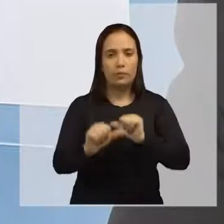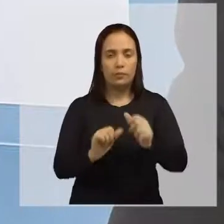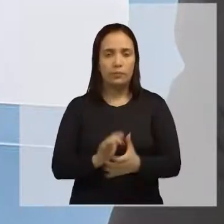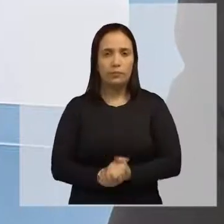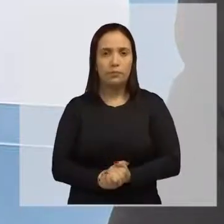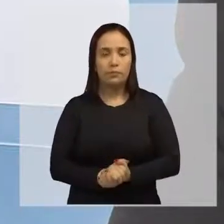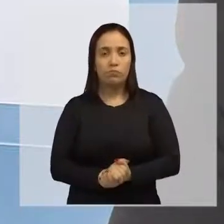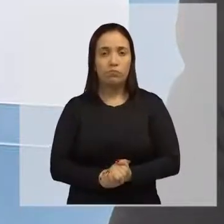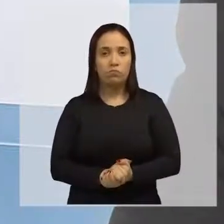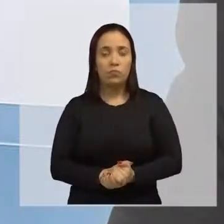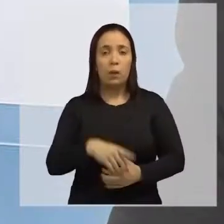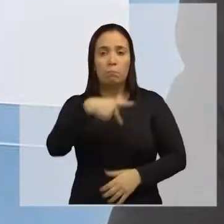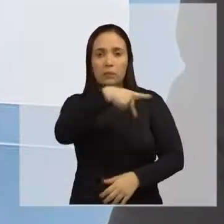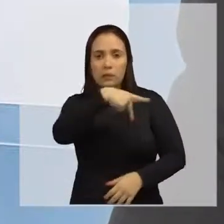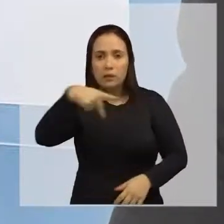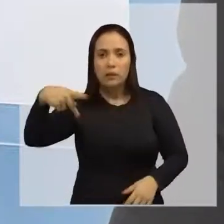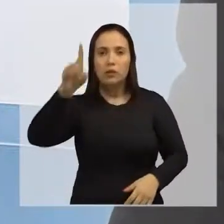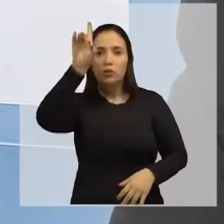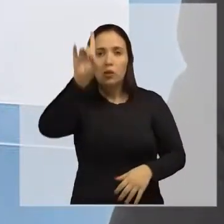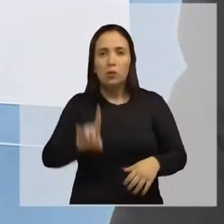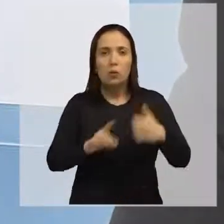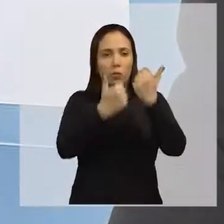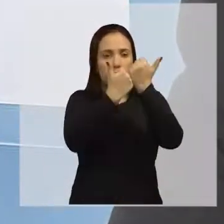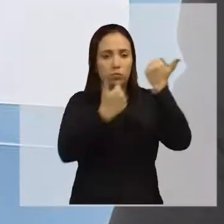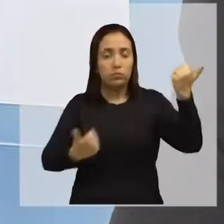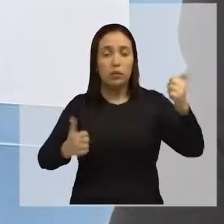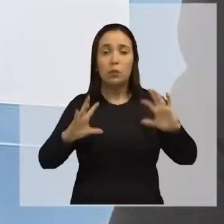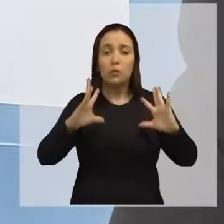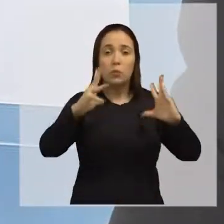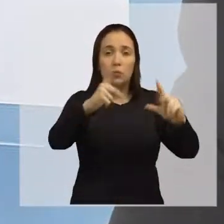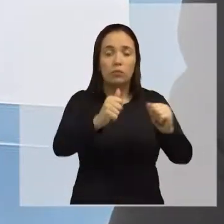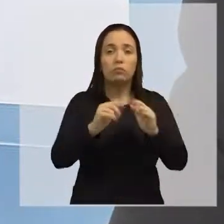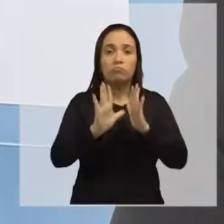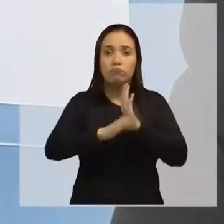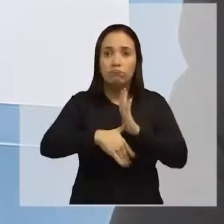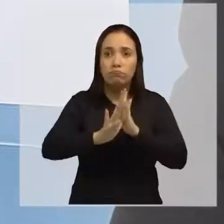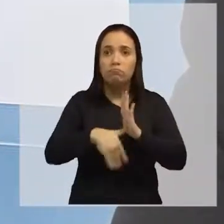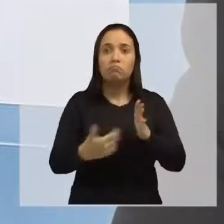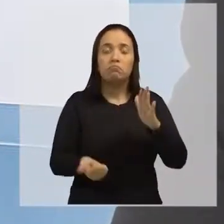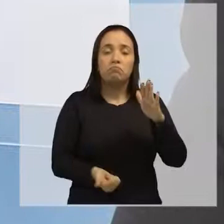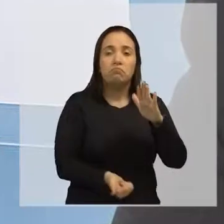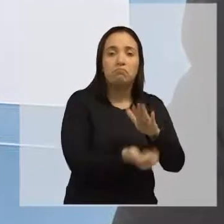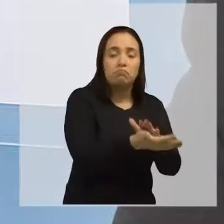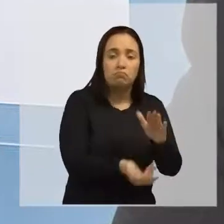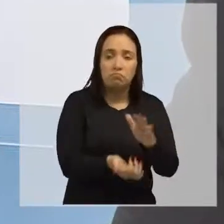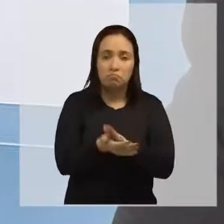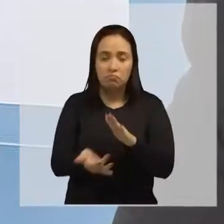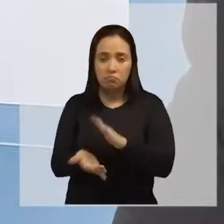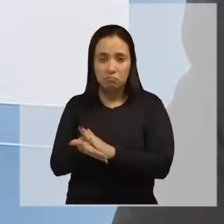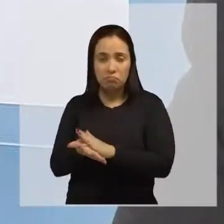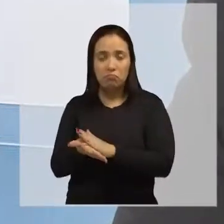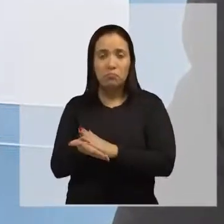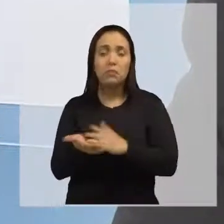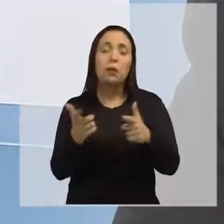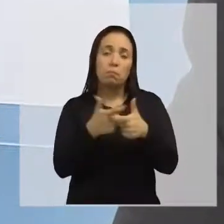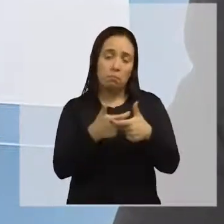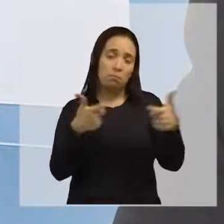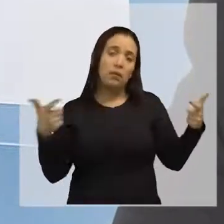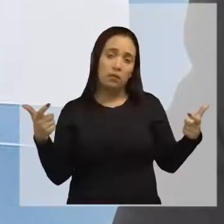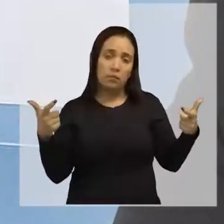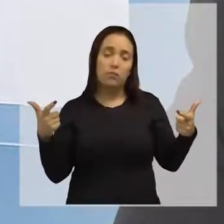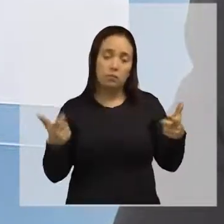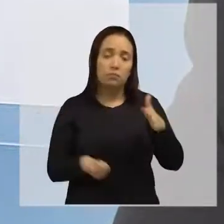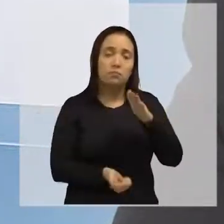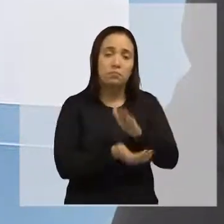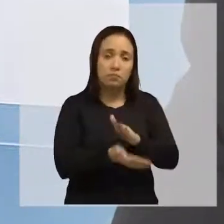Os dirigentes do nosso futebol, quase todos corruptos, não vou falar todos para não cometer injustiça, quase